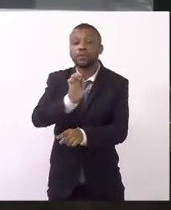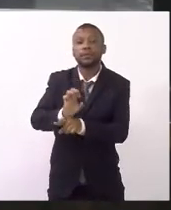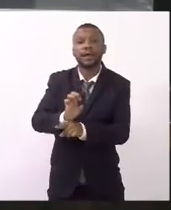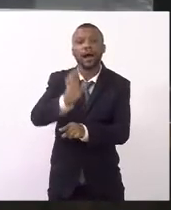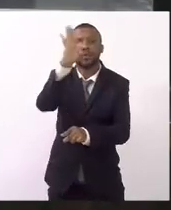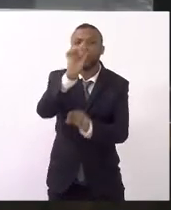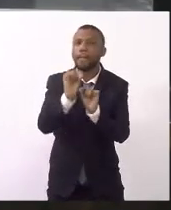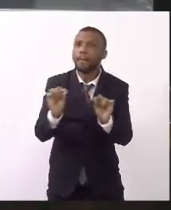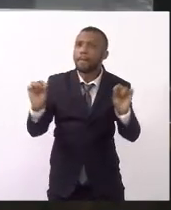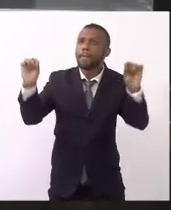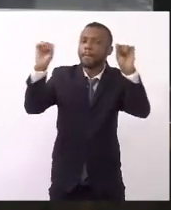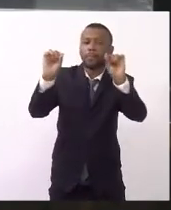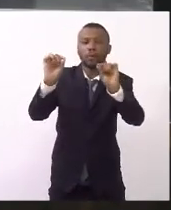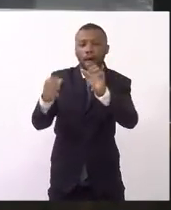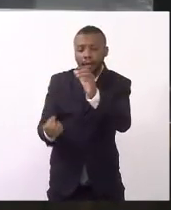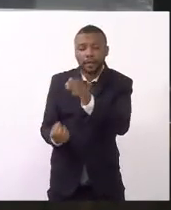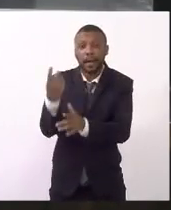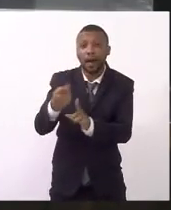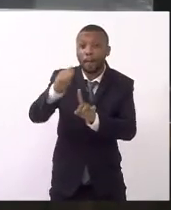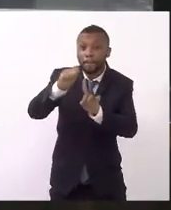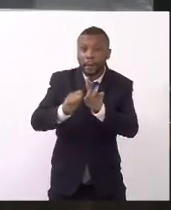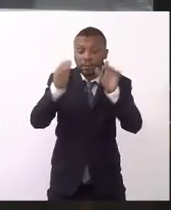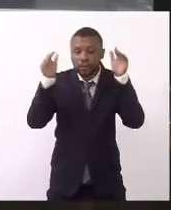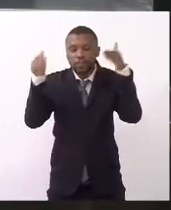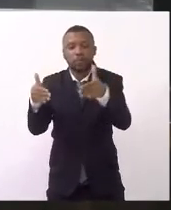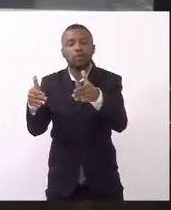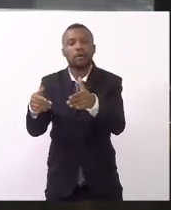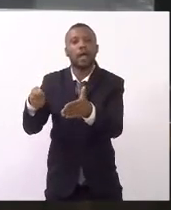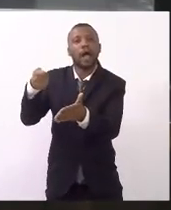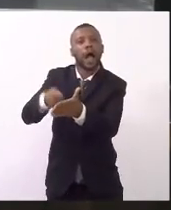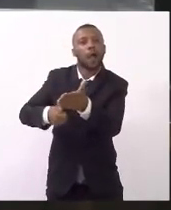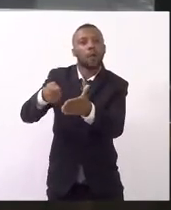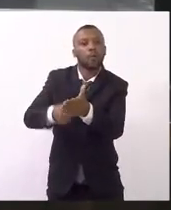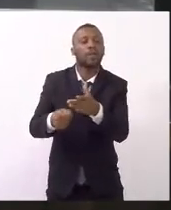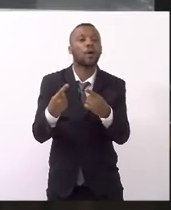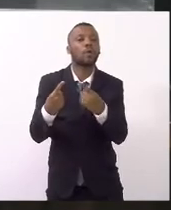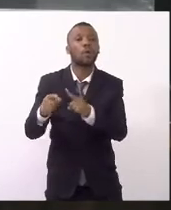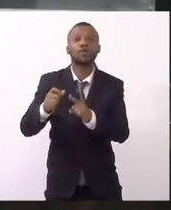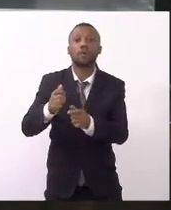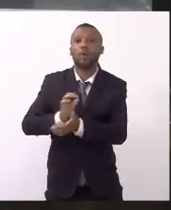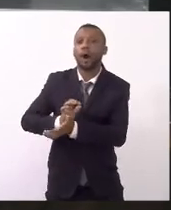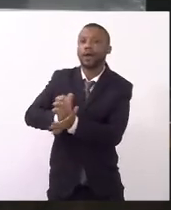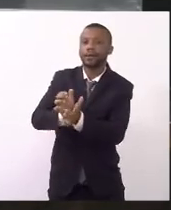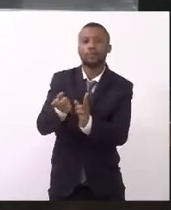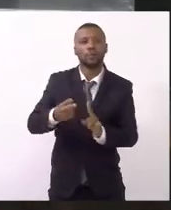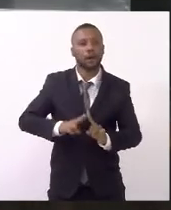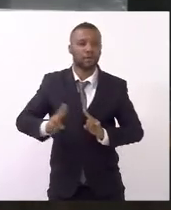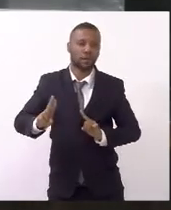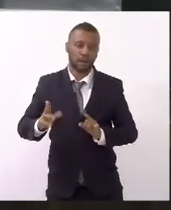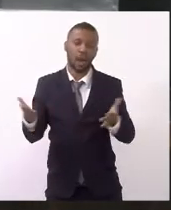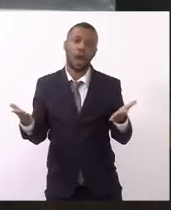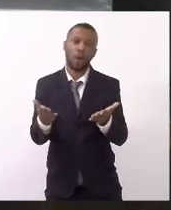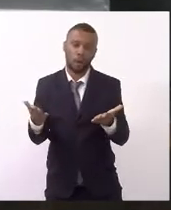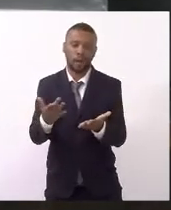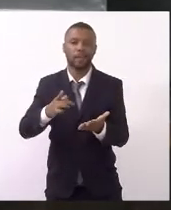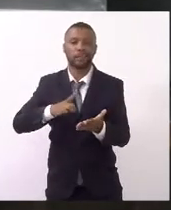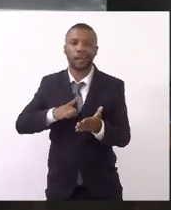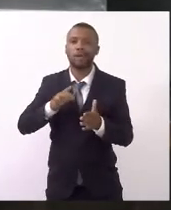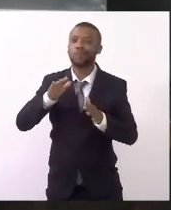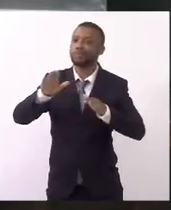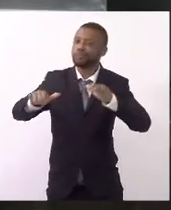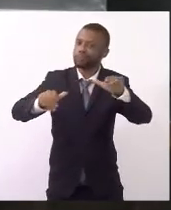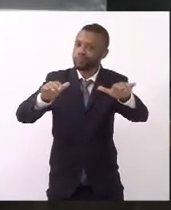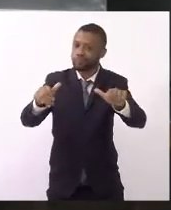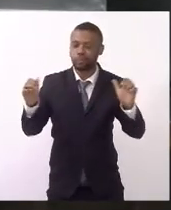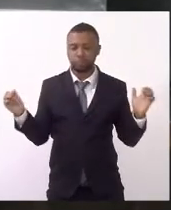a instituir um mês inteiro dedicado a luta contra o racismo religioso e que agora reúne algumas das maiores